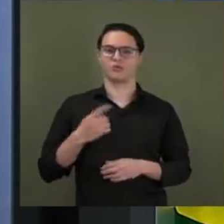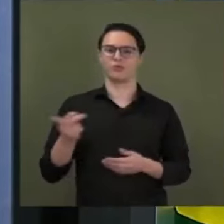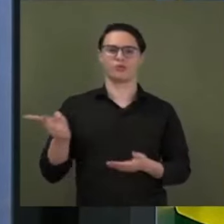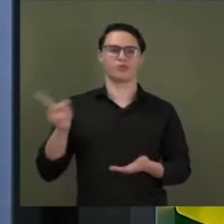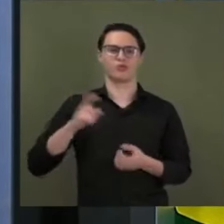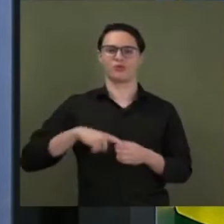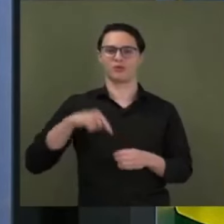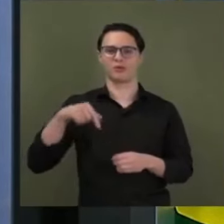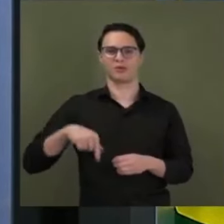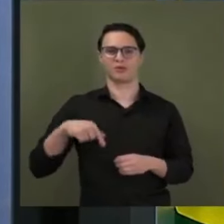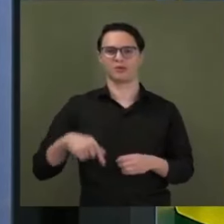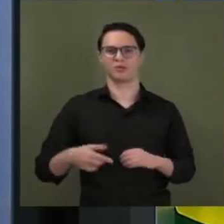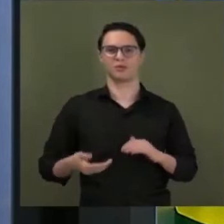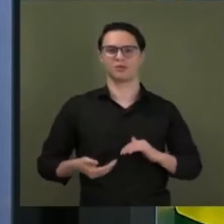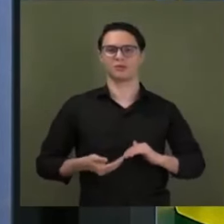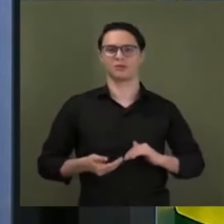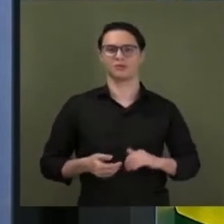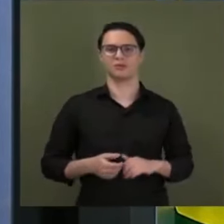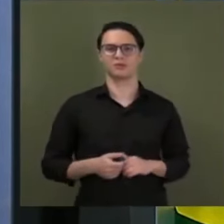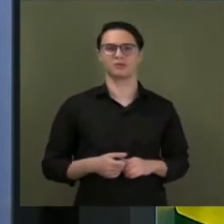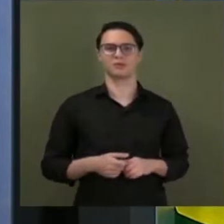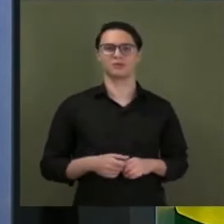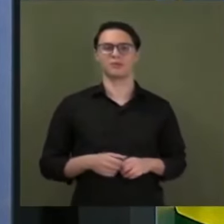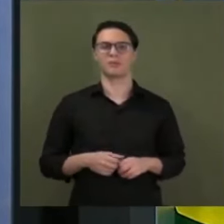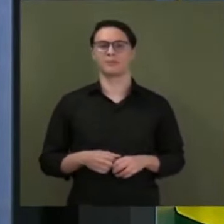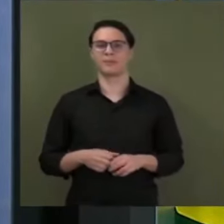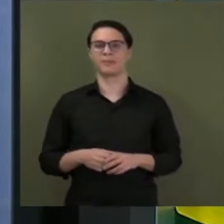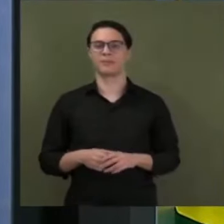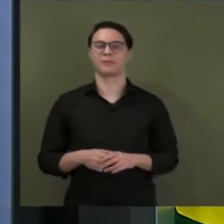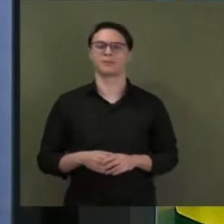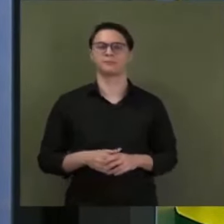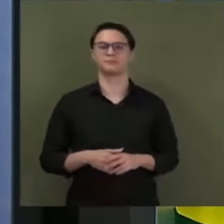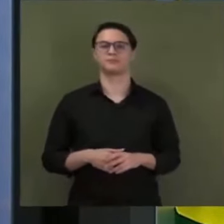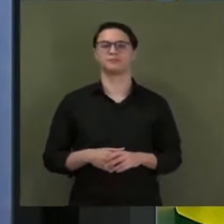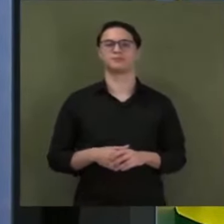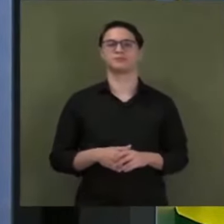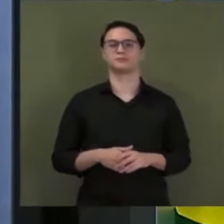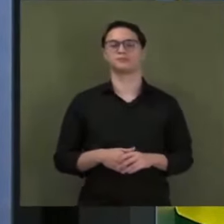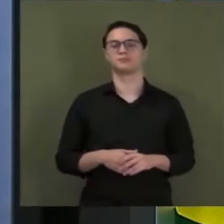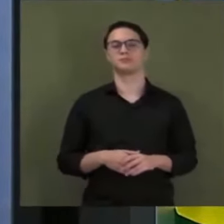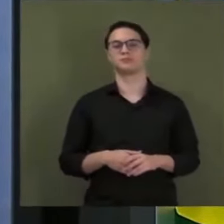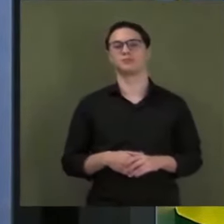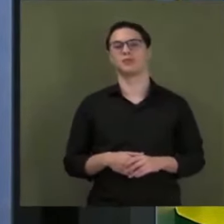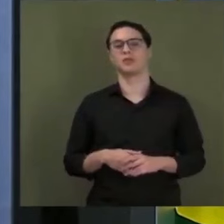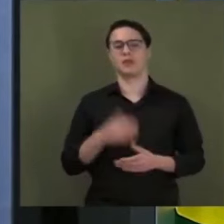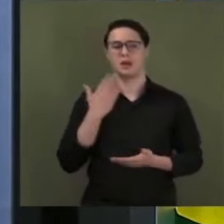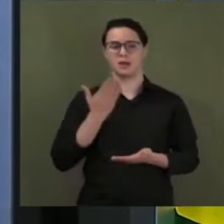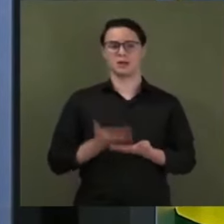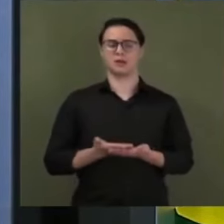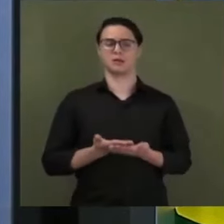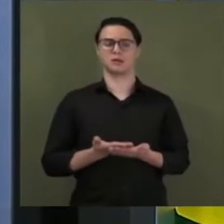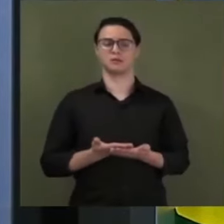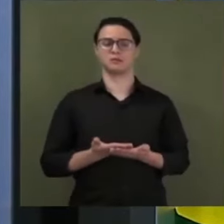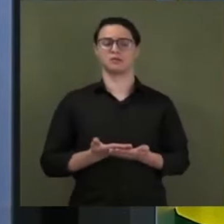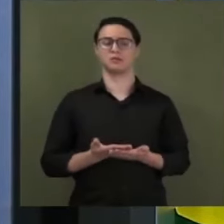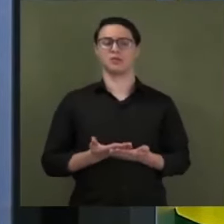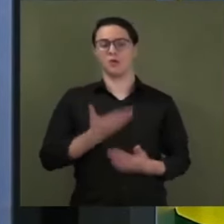congresso nacional mas acredito que